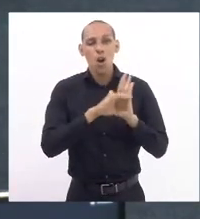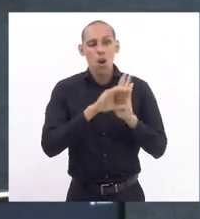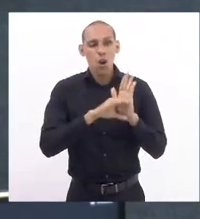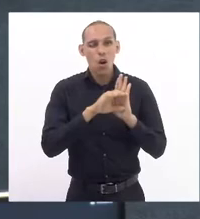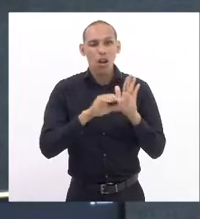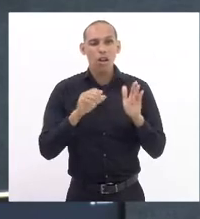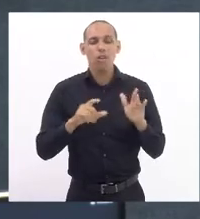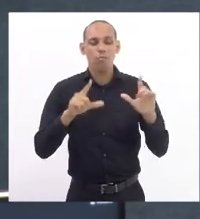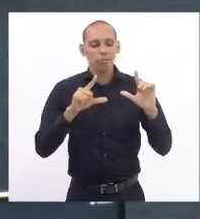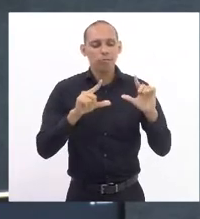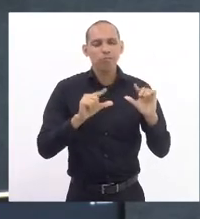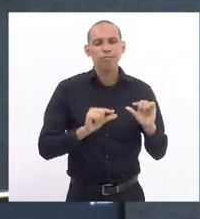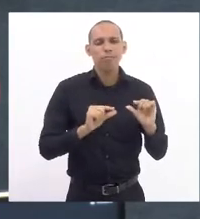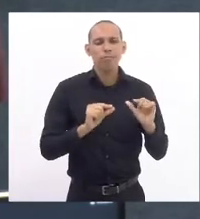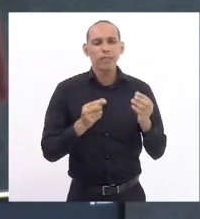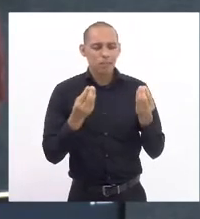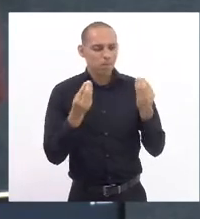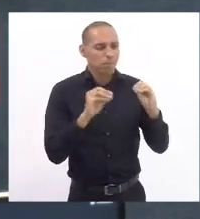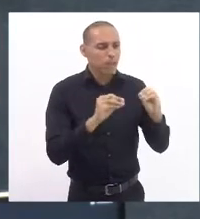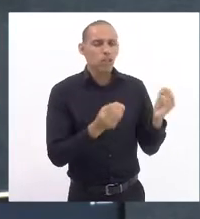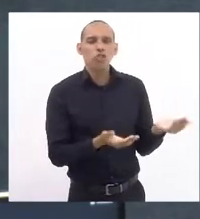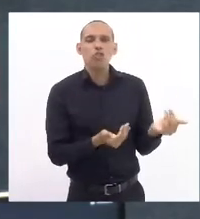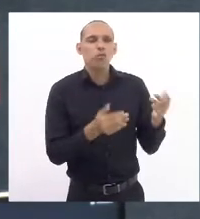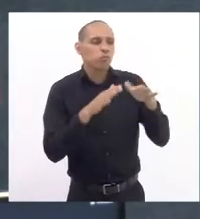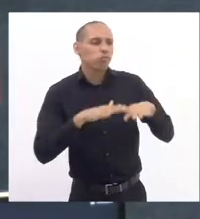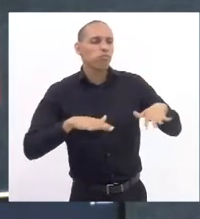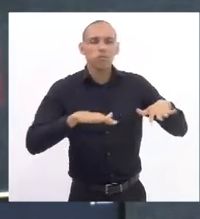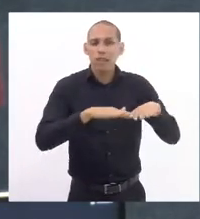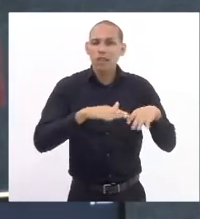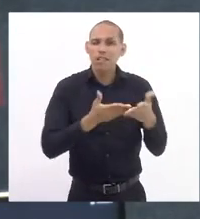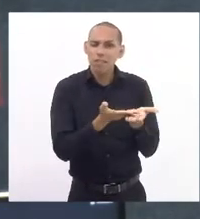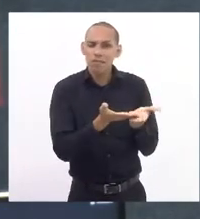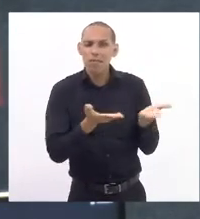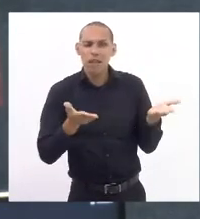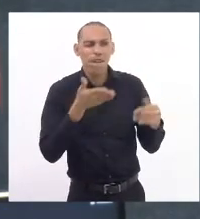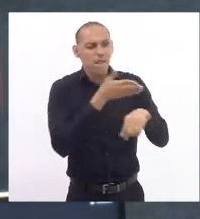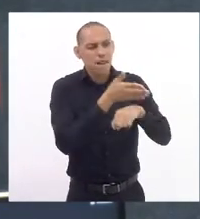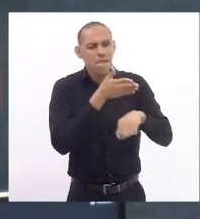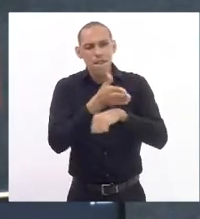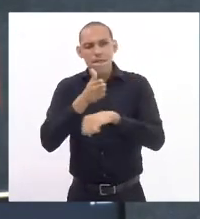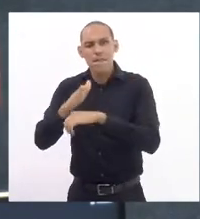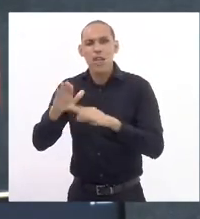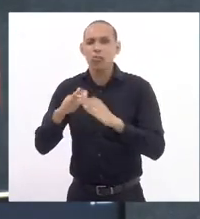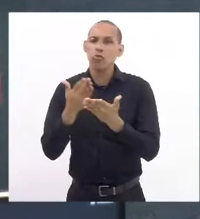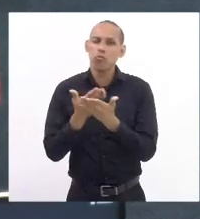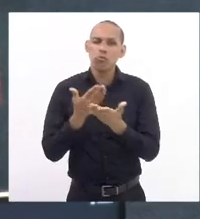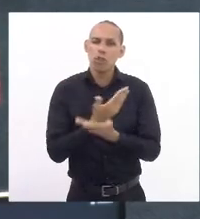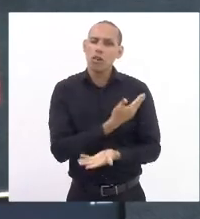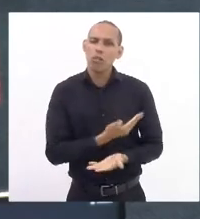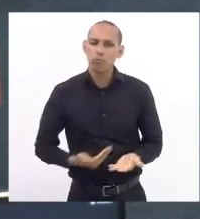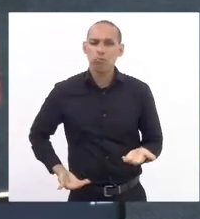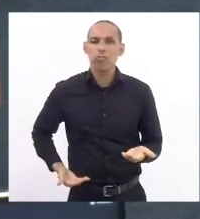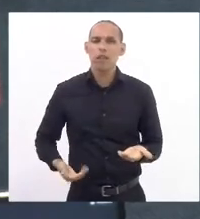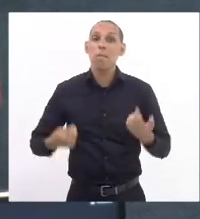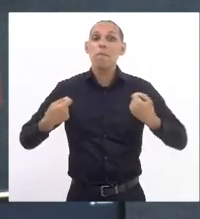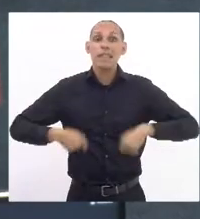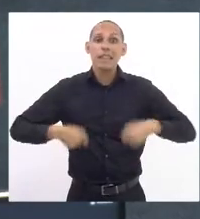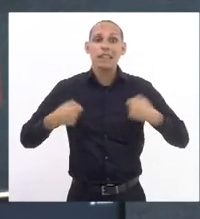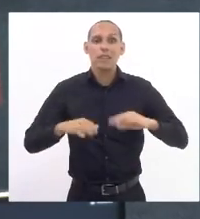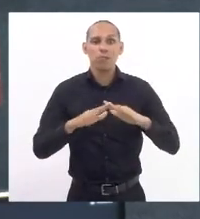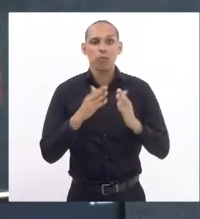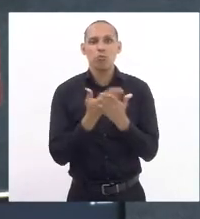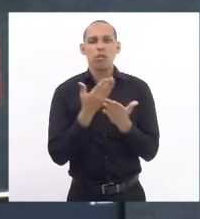ser imposto à juventude popular que majoritariamente frequenta as escolas públicas estaduais e que dependem da